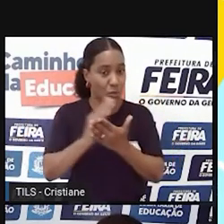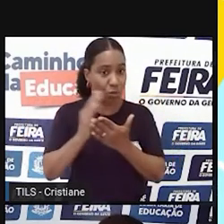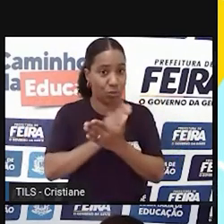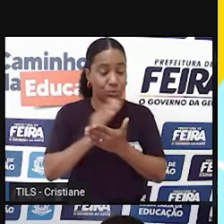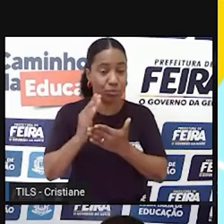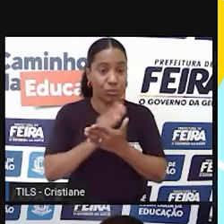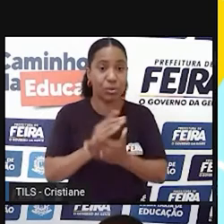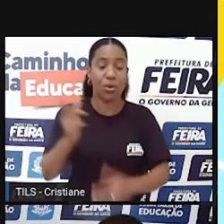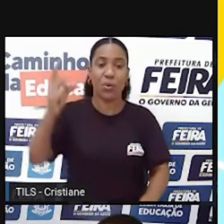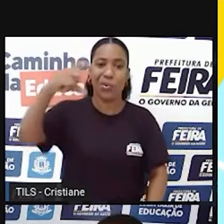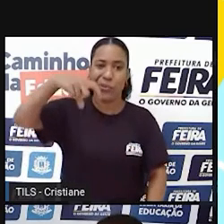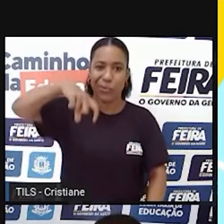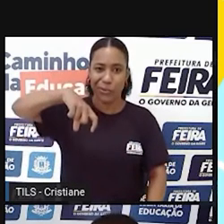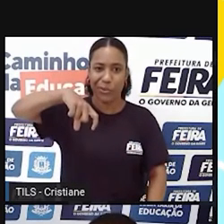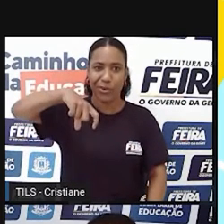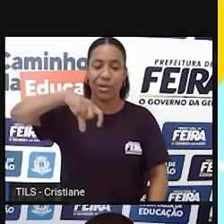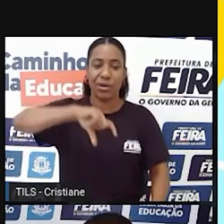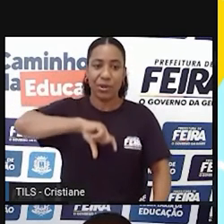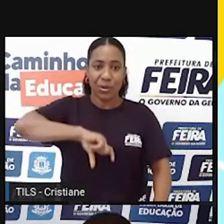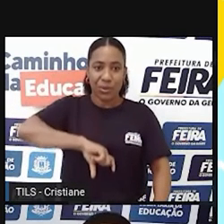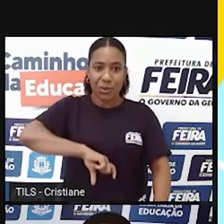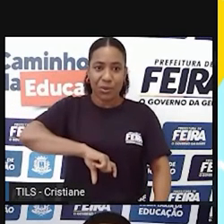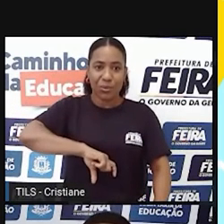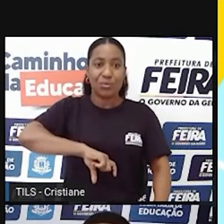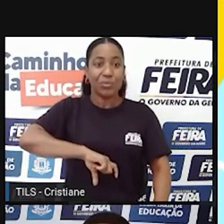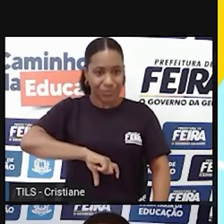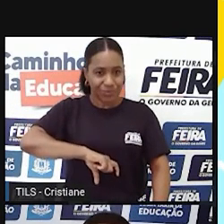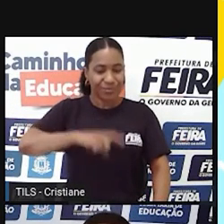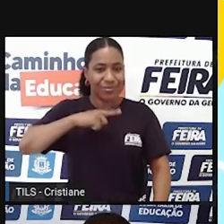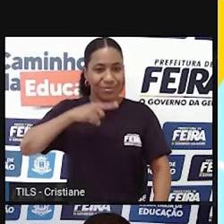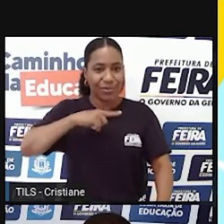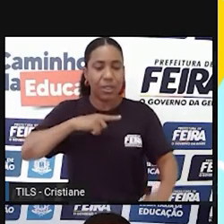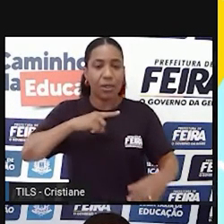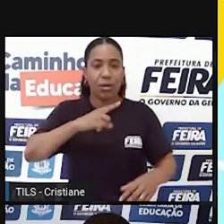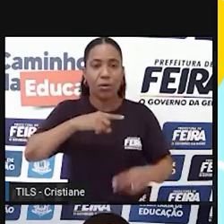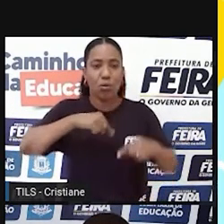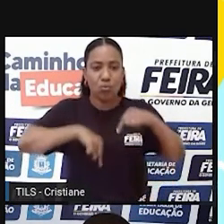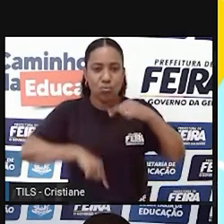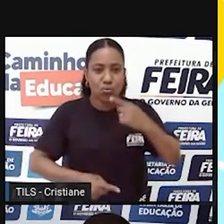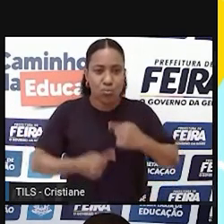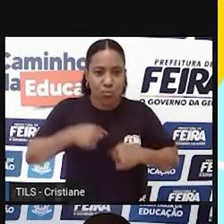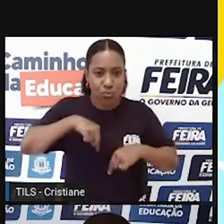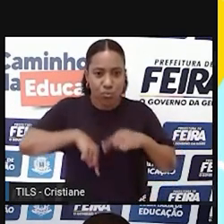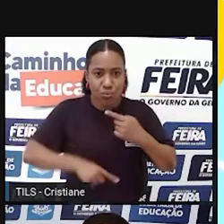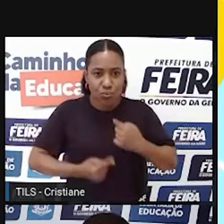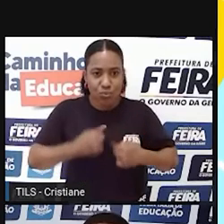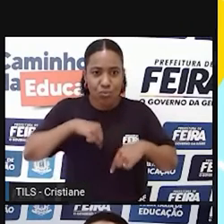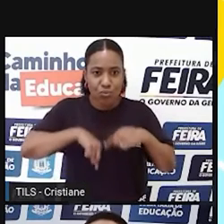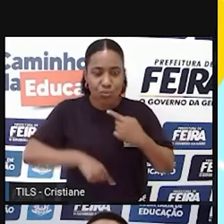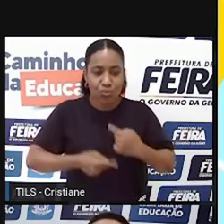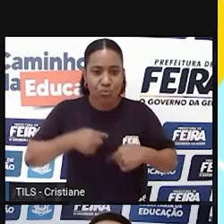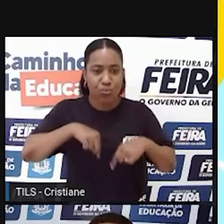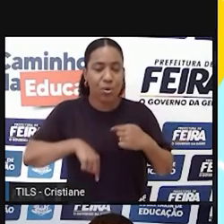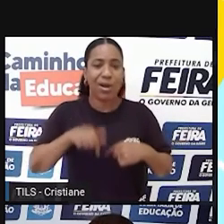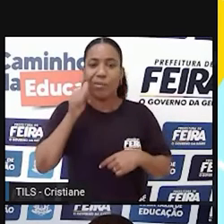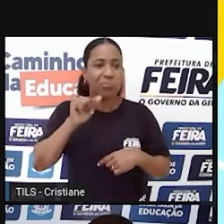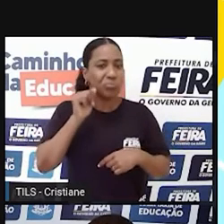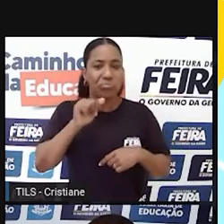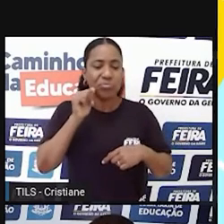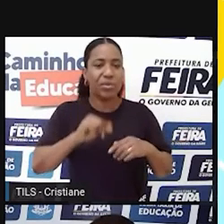são colocados lá dentro do útero e vão liberando devagarzinho hormônios para que essa mulher não ovule.